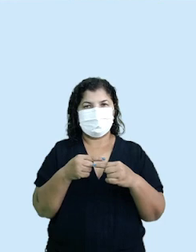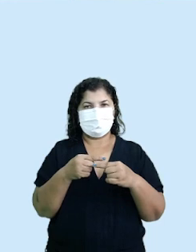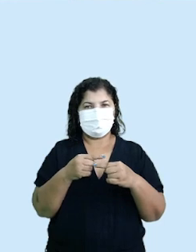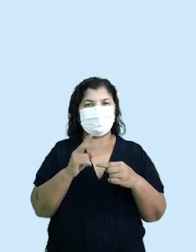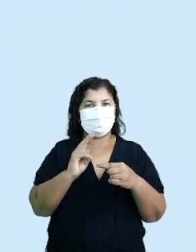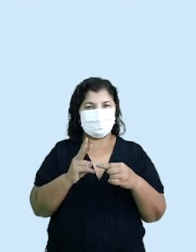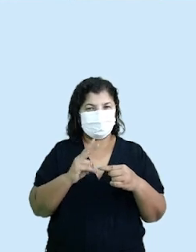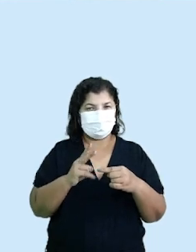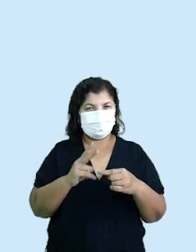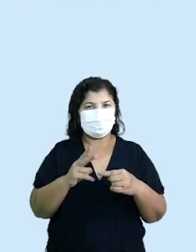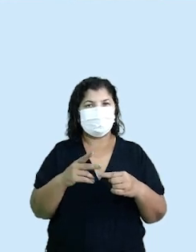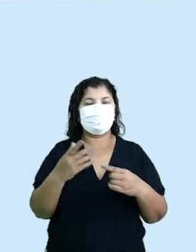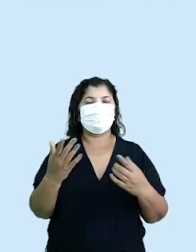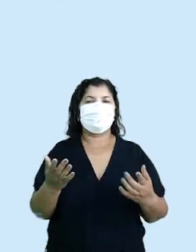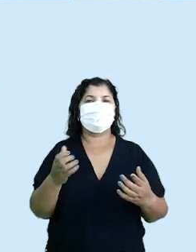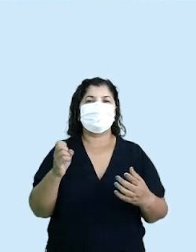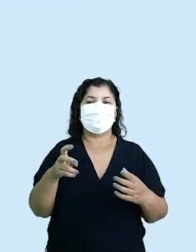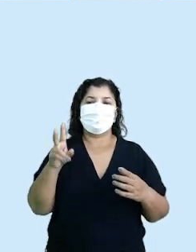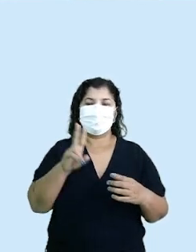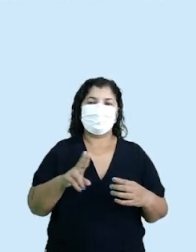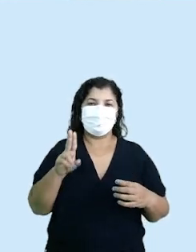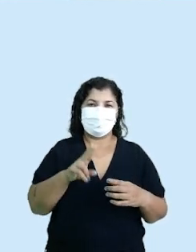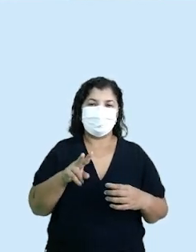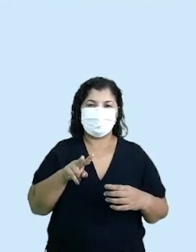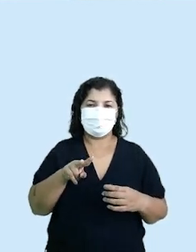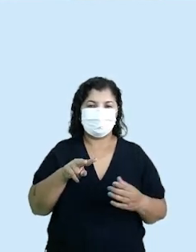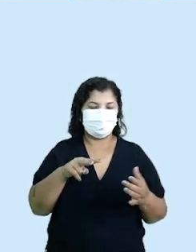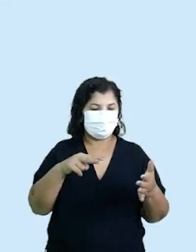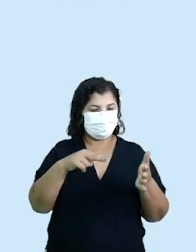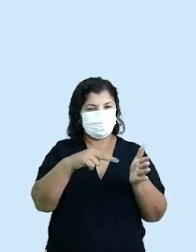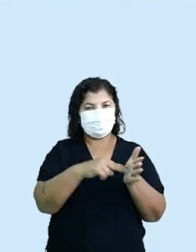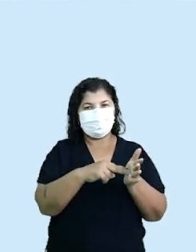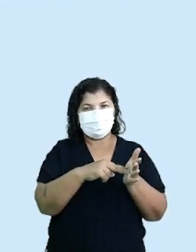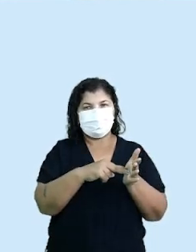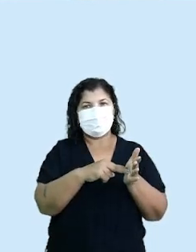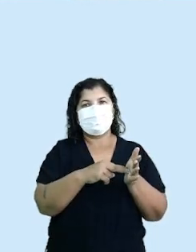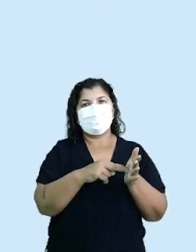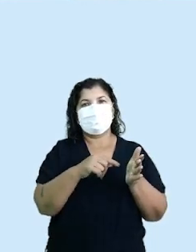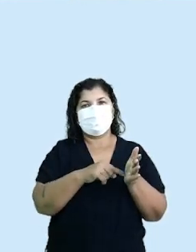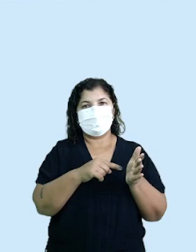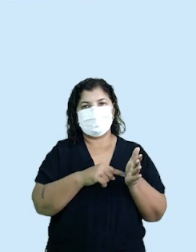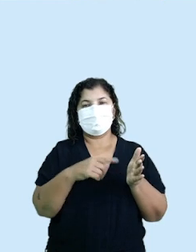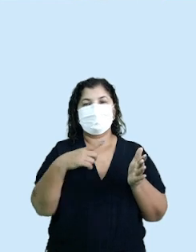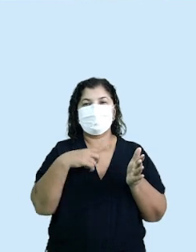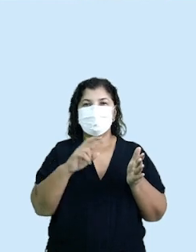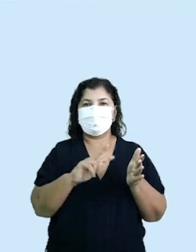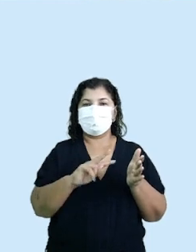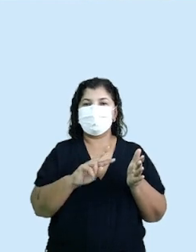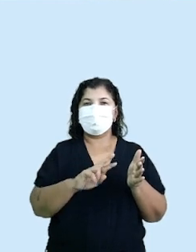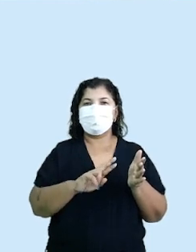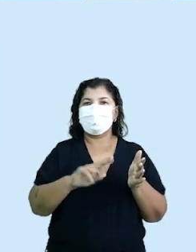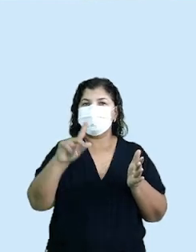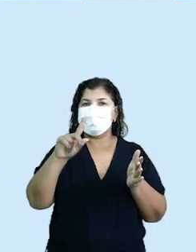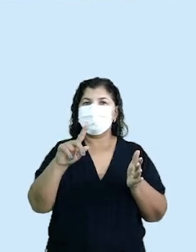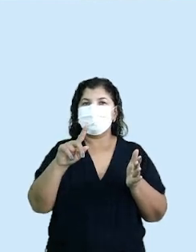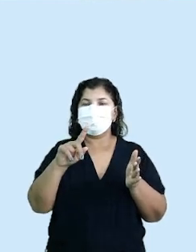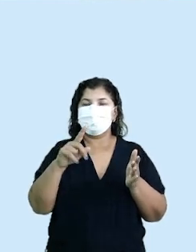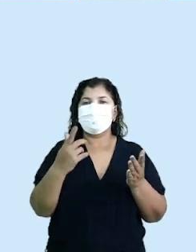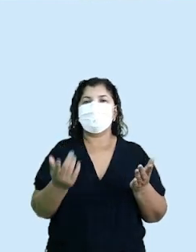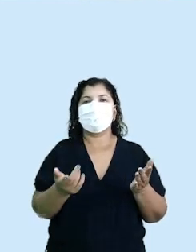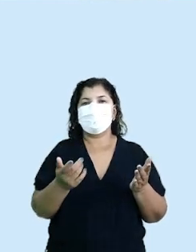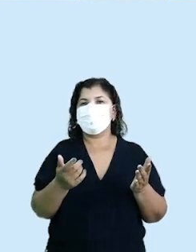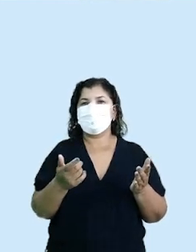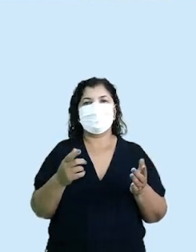direção. Quando você usa as tomadas da sua casa, o que você tem ali é corrente alternada. Por isso que não tem a